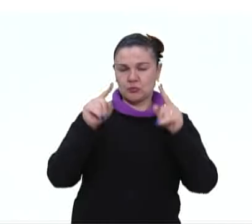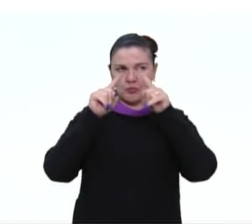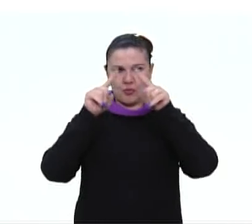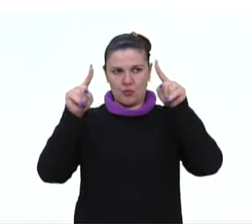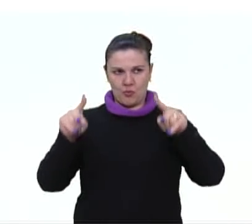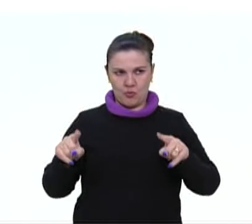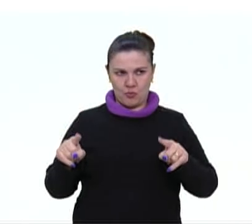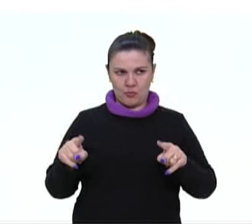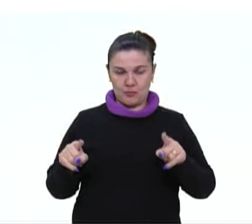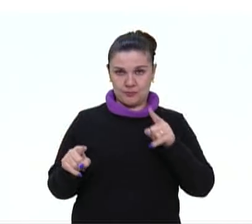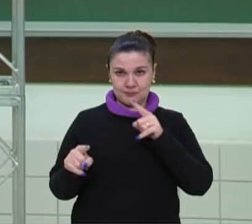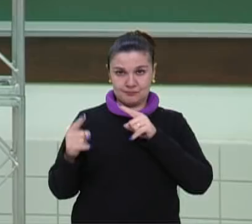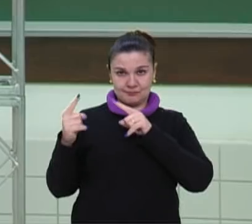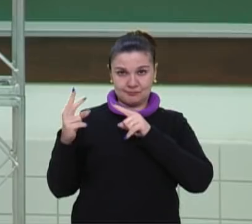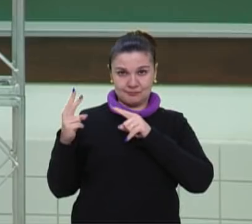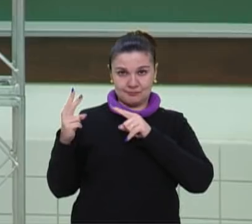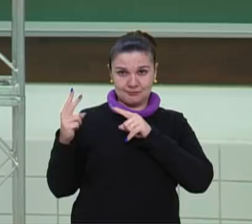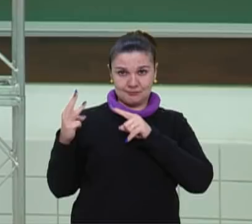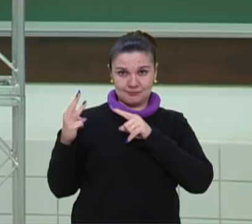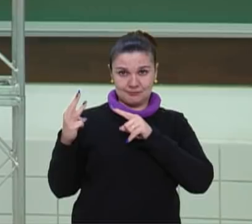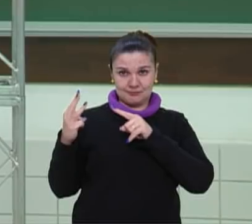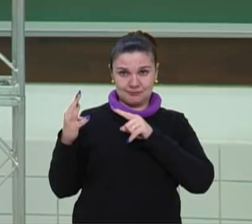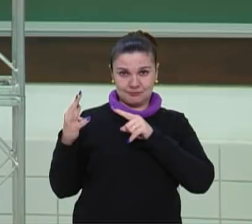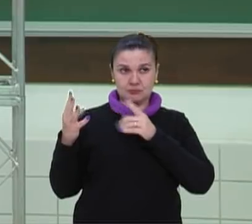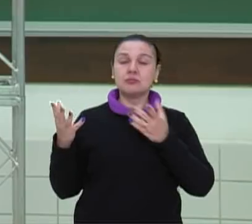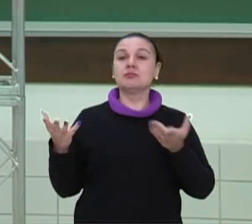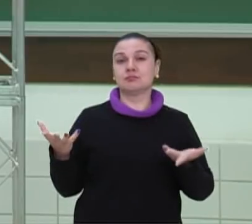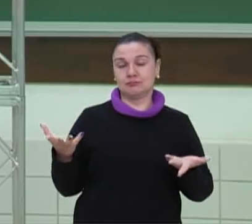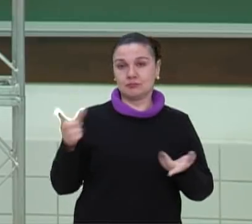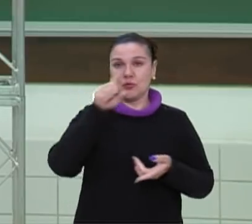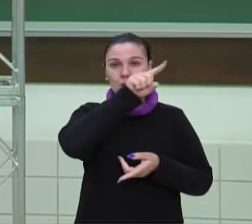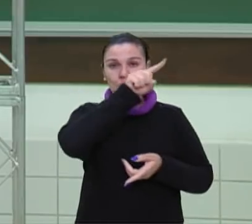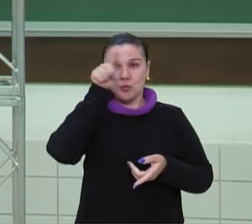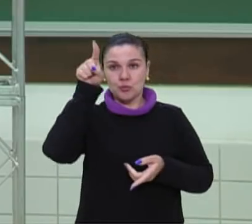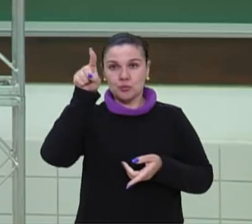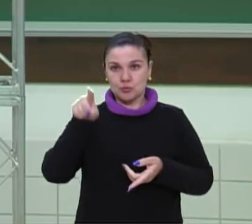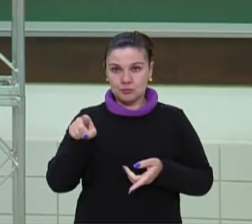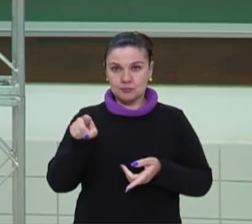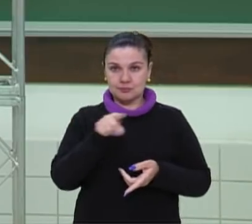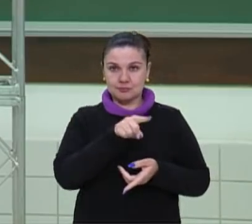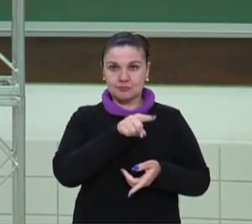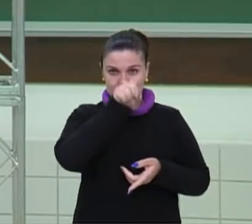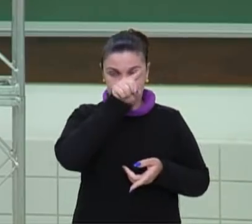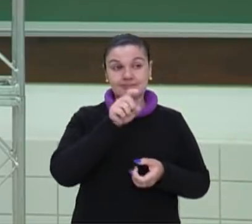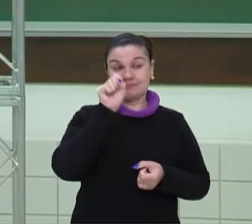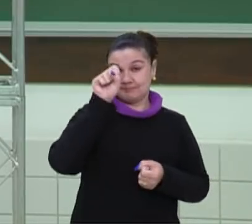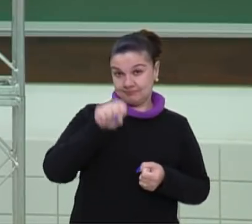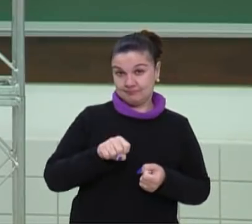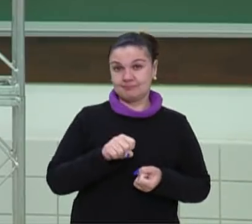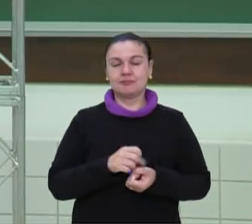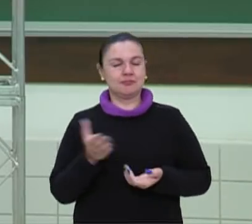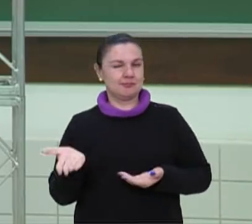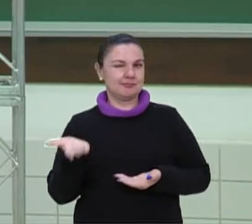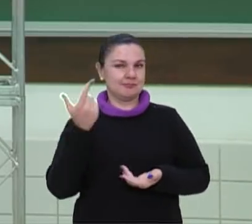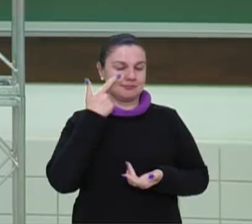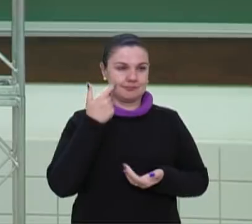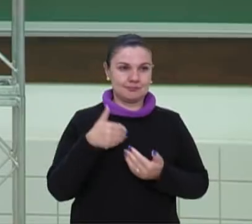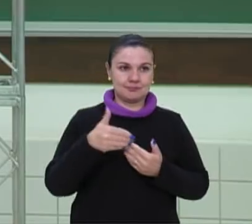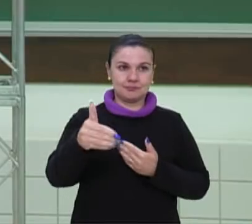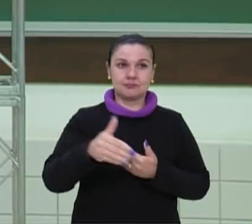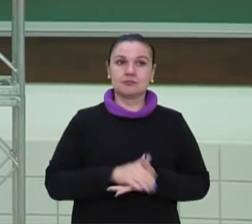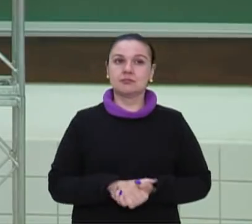lados? 1, 2, 3, 4, por exemplo, né? Então, tá certinho. Vamos continuar?